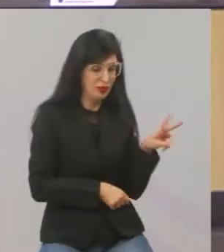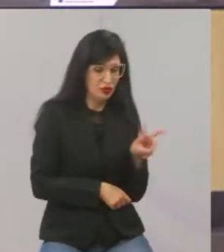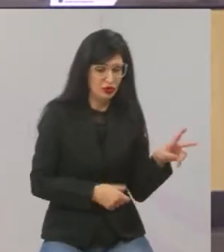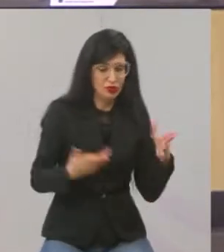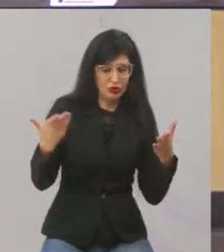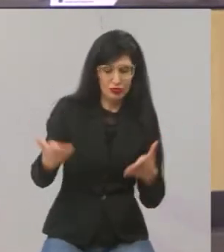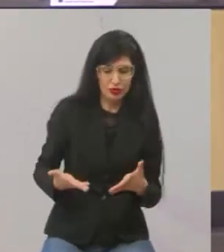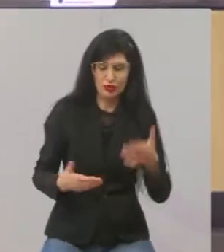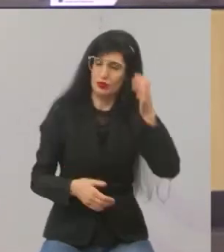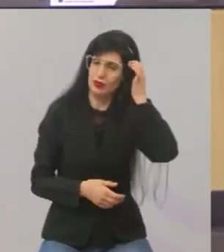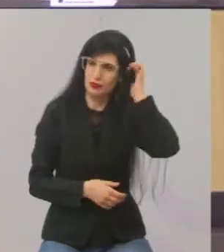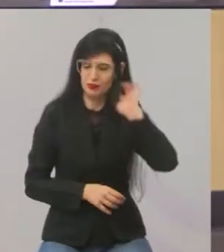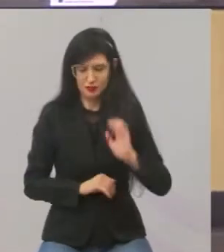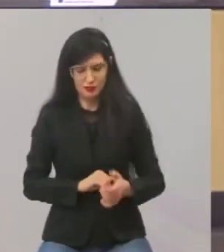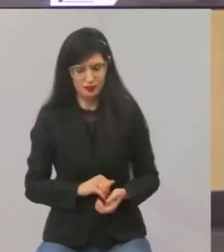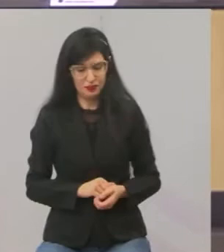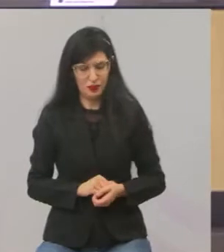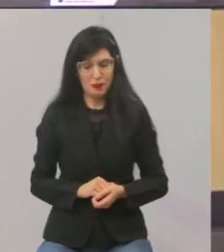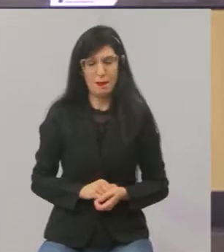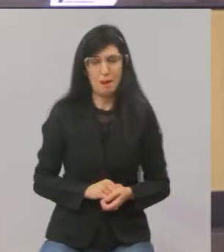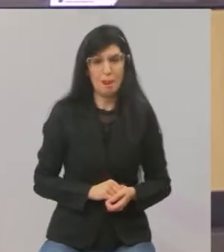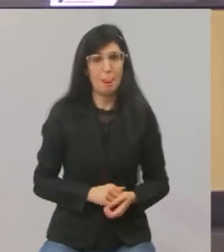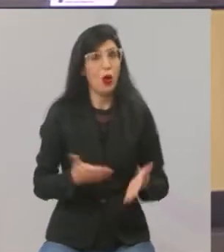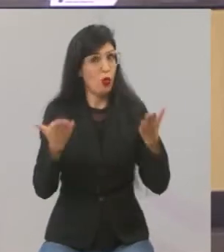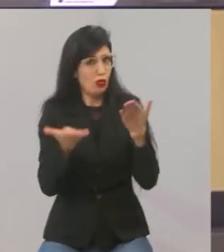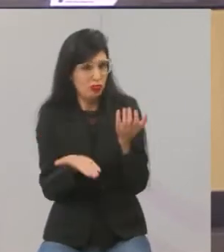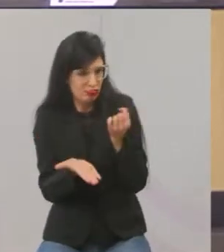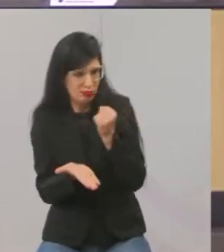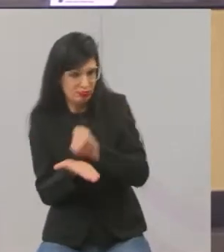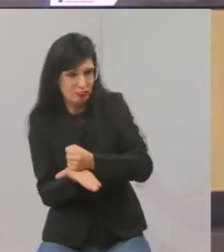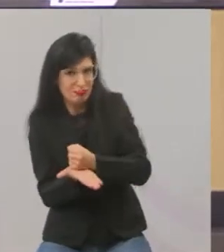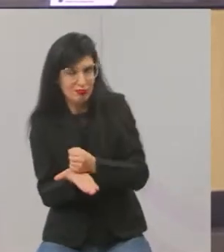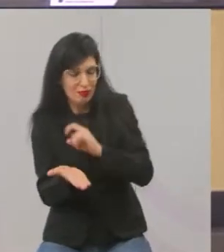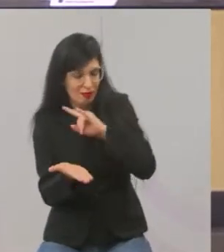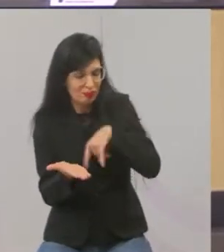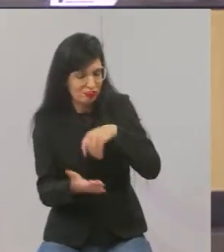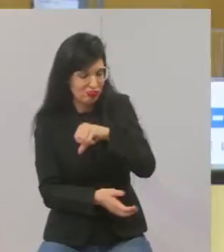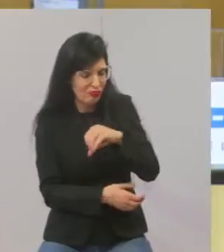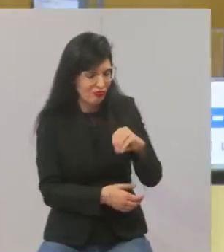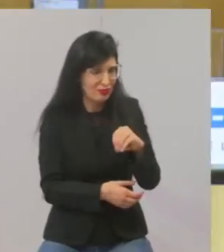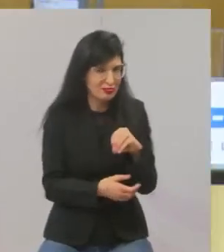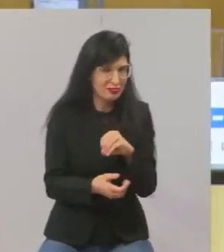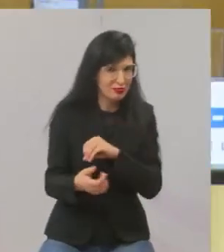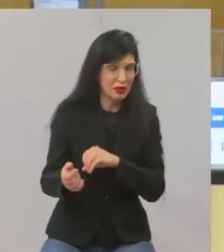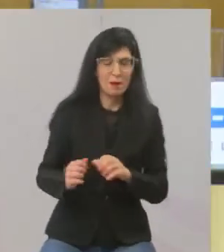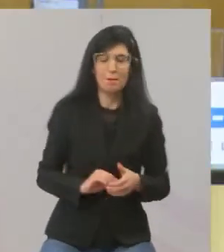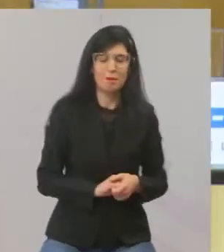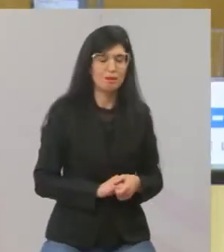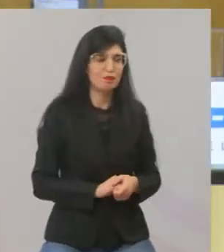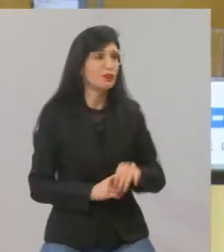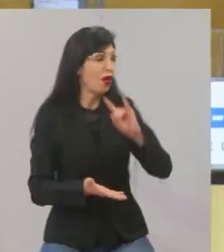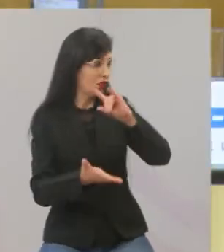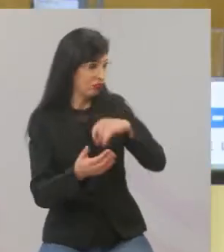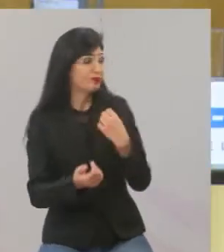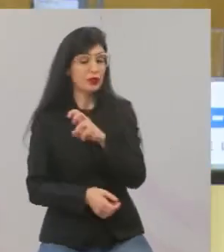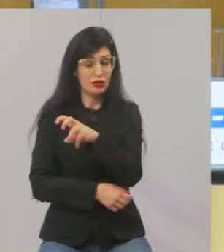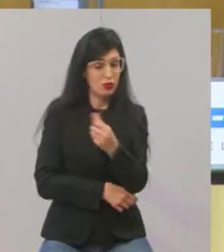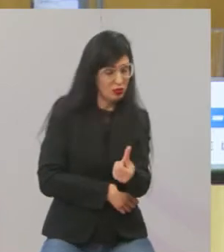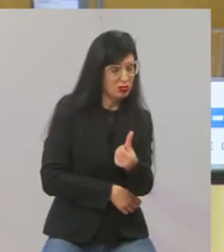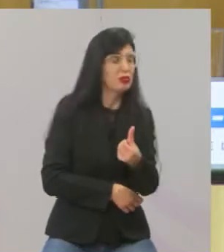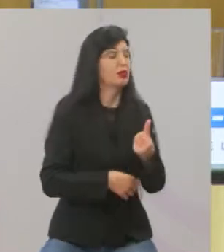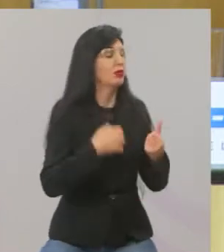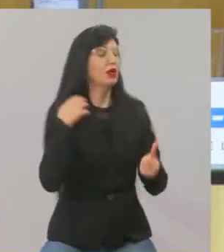Antes, porém, informo que para a presente sessão foram protocolados 90 trabalhos, sendo 56